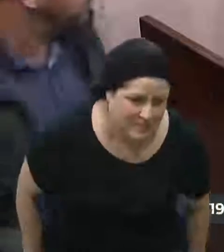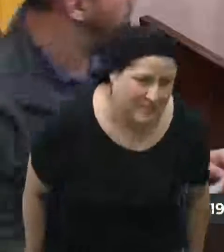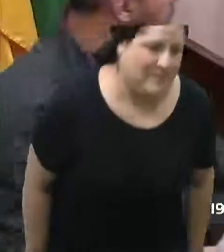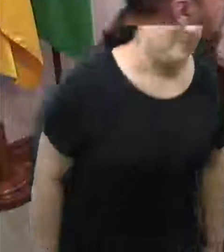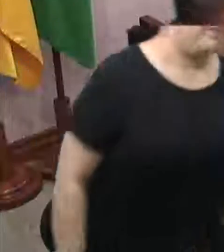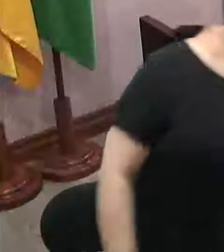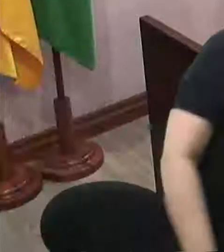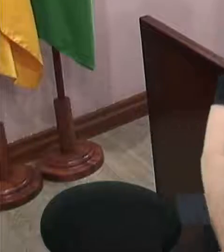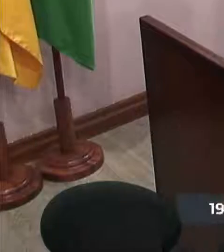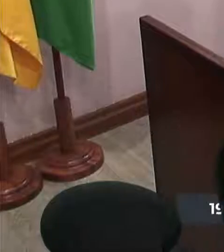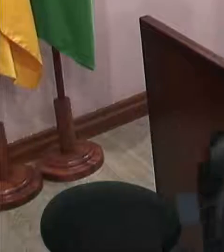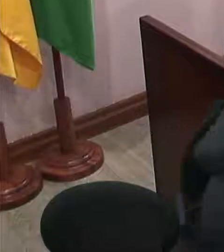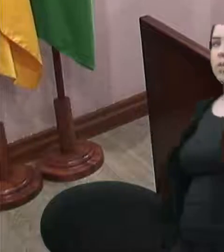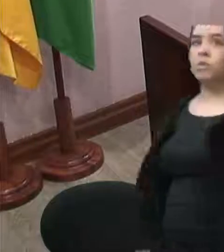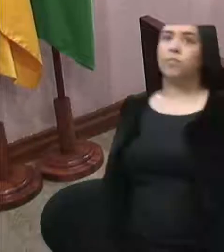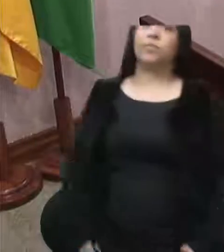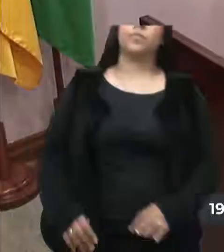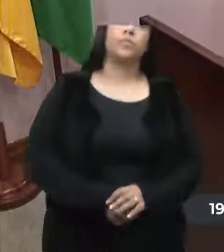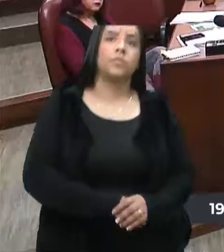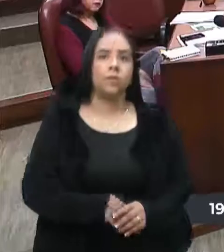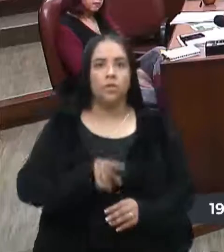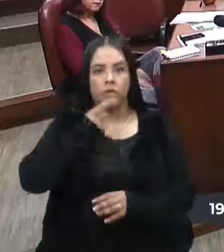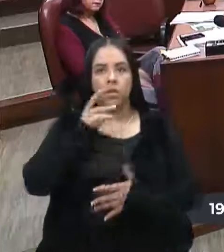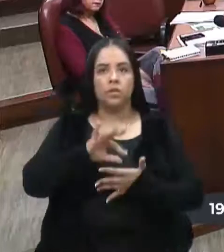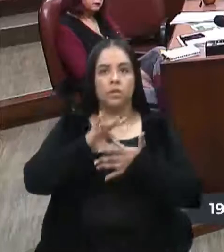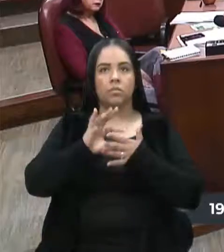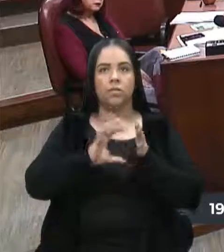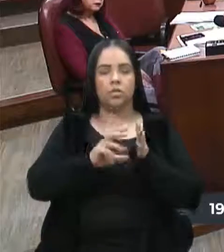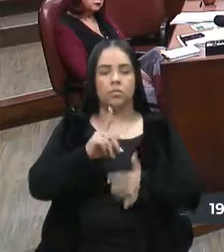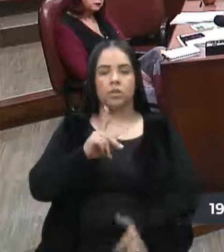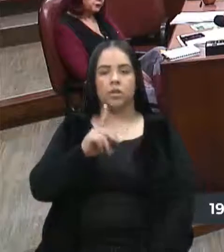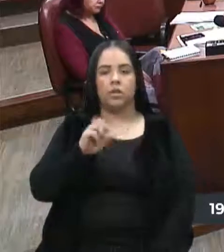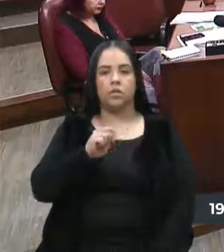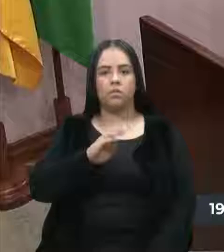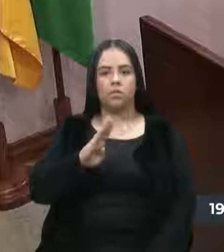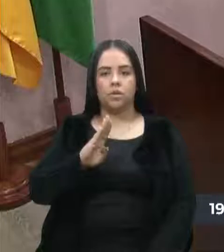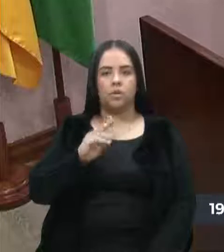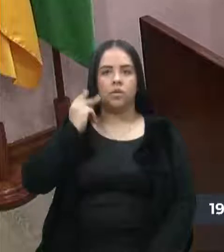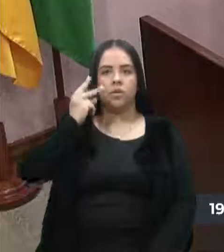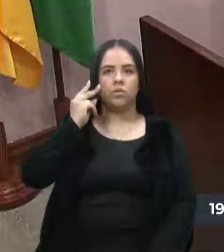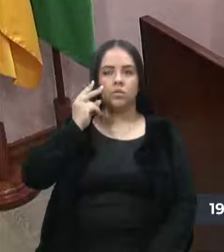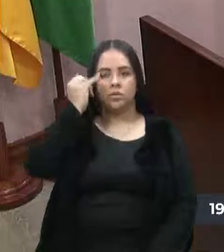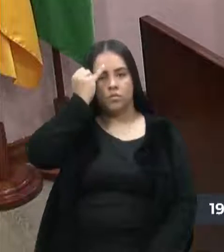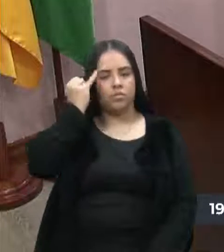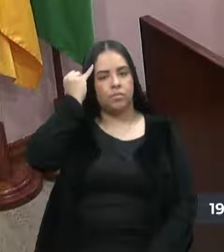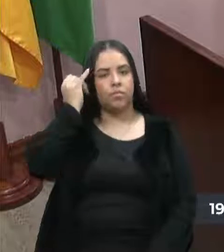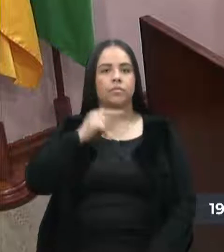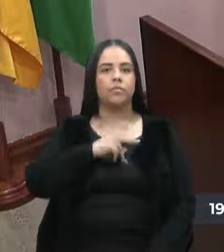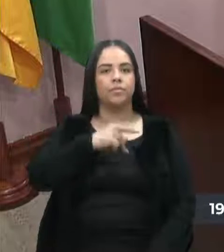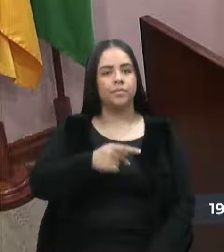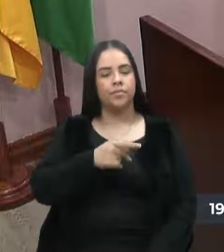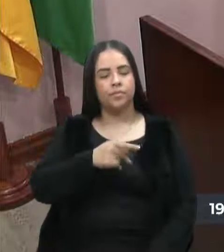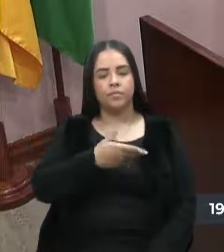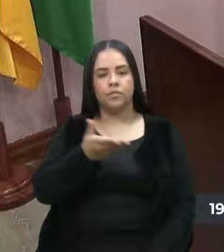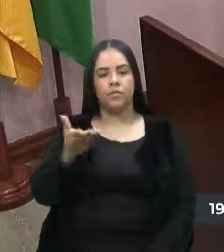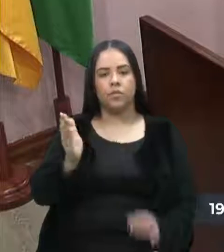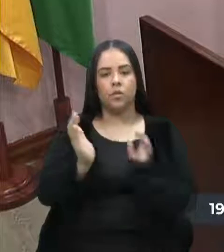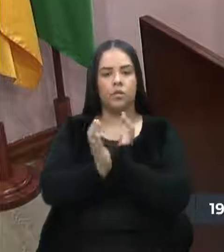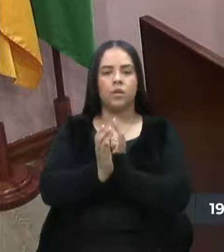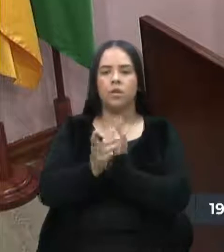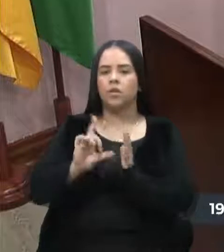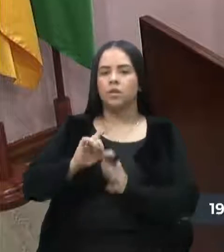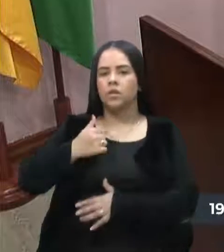a bancada do PSB a palavra Vereador dambroz Presidente novos colegas eu antes falei sobre